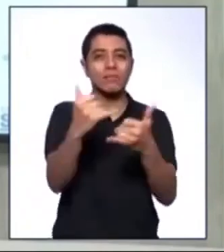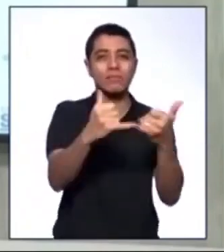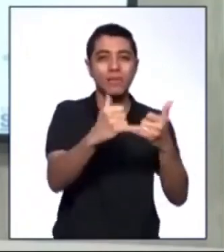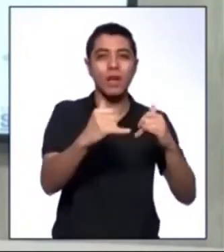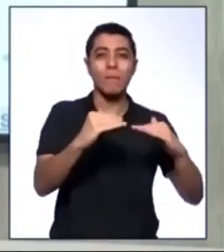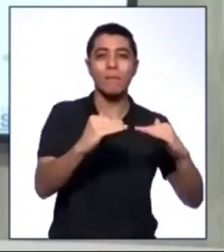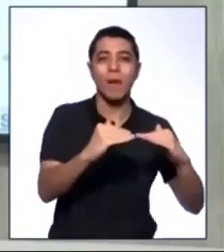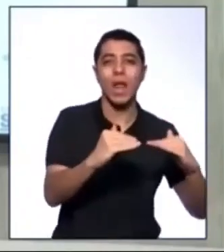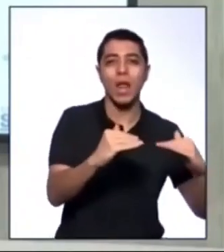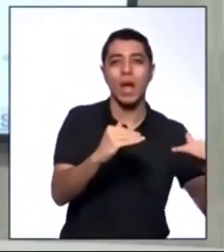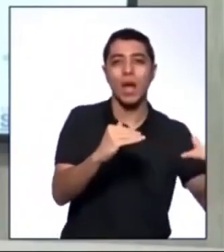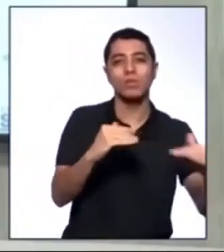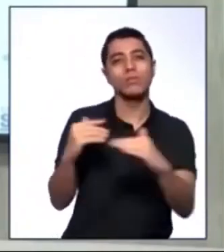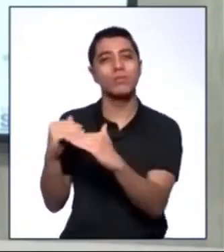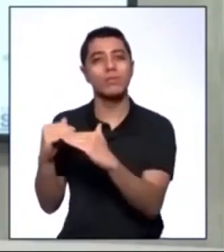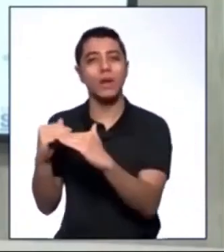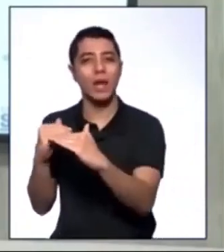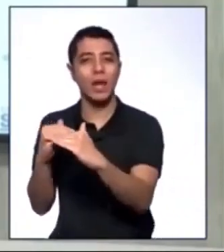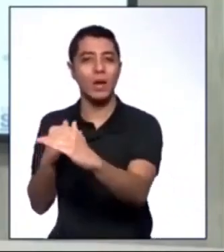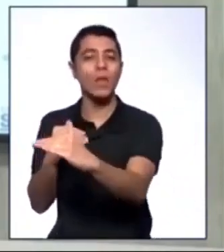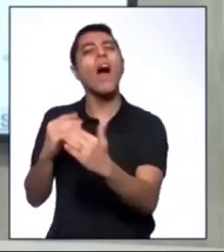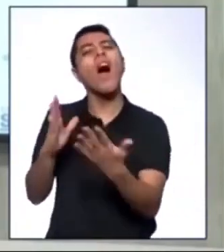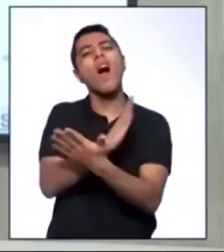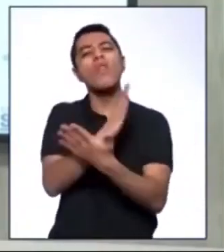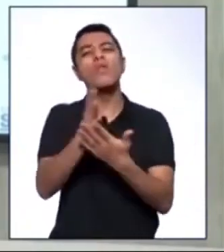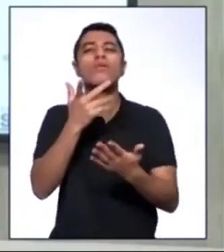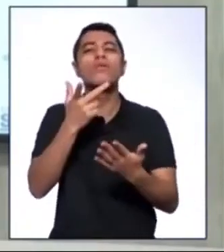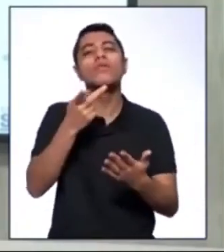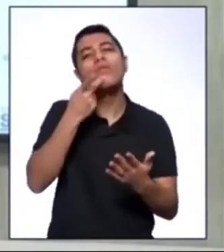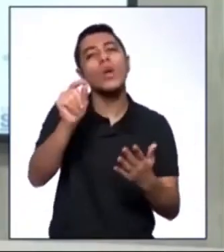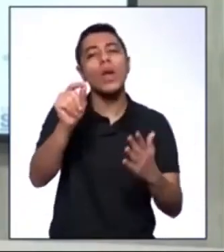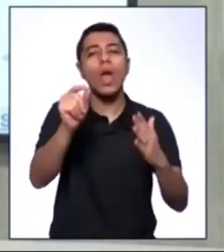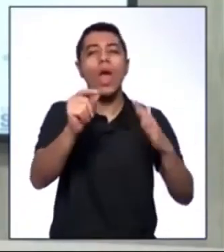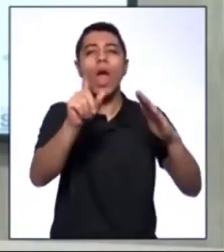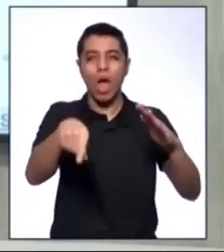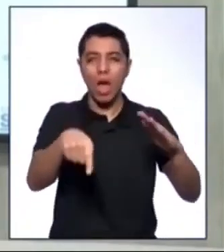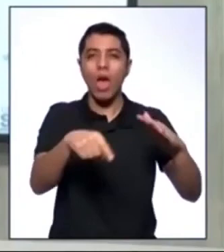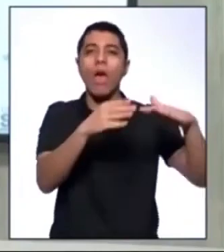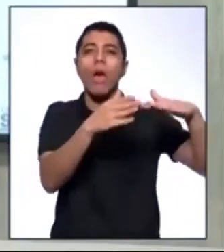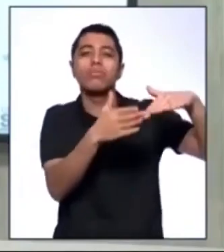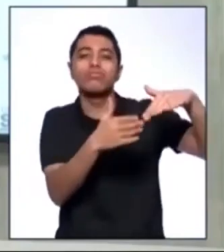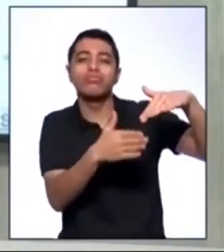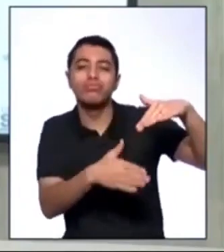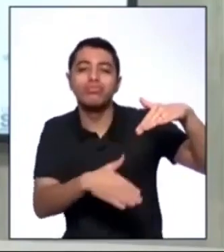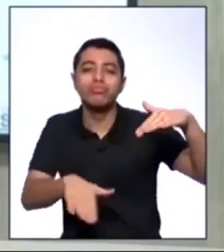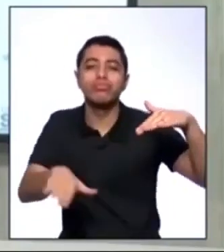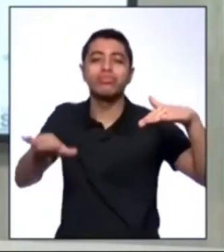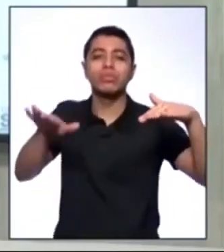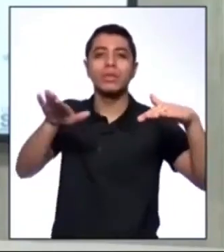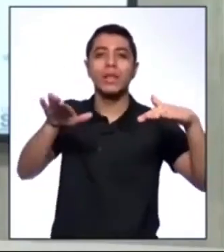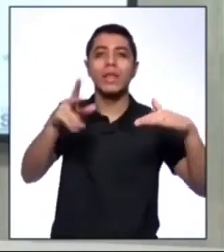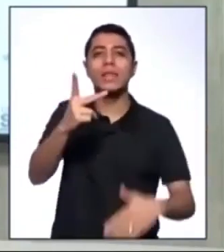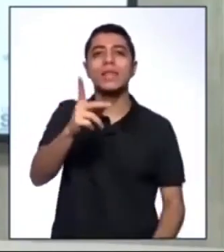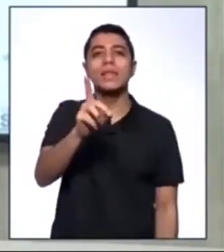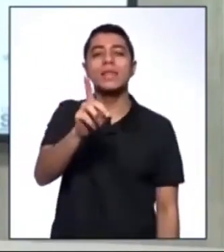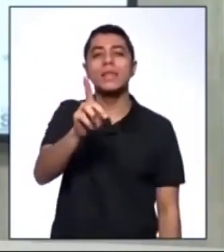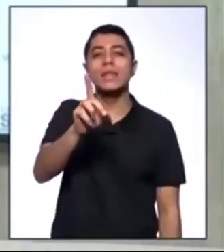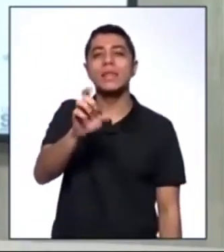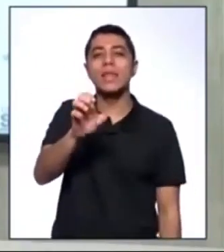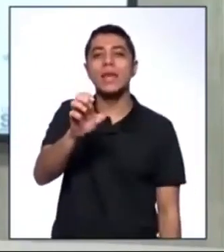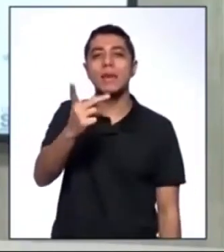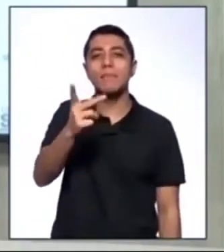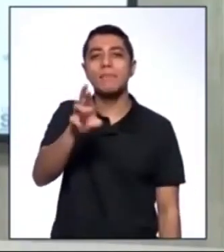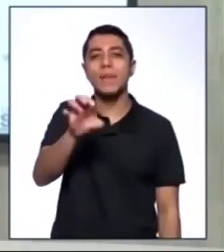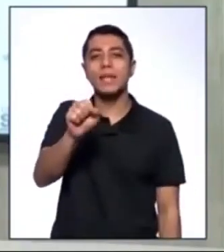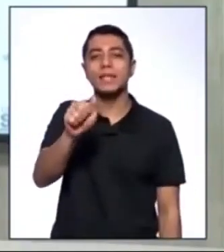numa depressão. É uma região de planaltos. Depressões são áreas encaixadas entre planaltos. Então a gente pode dizer, galera, que pela